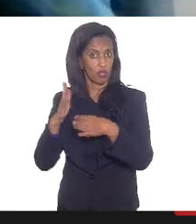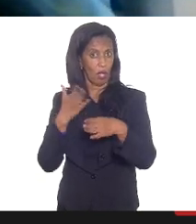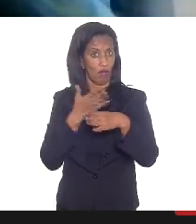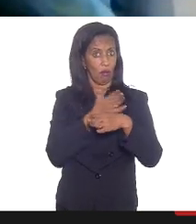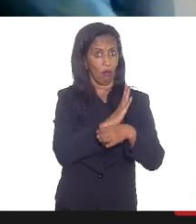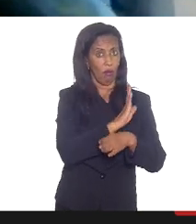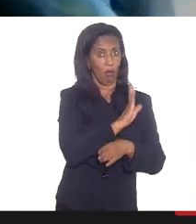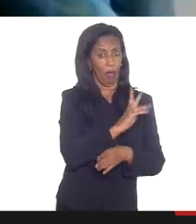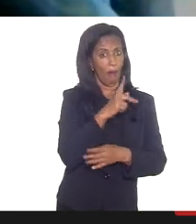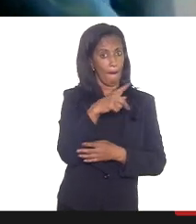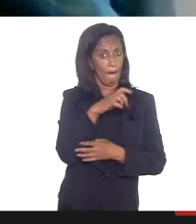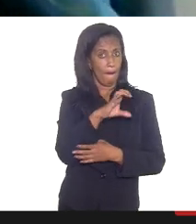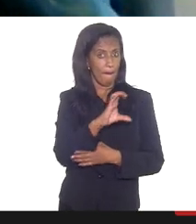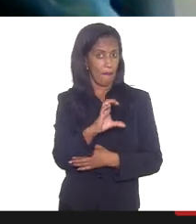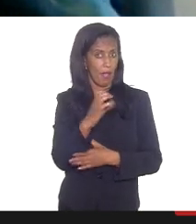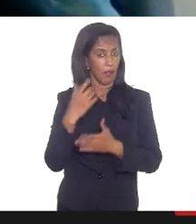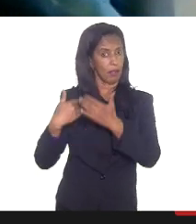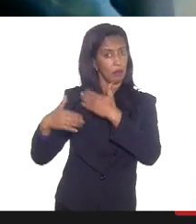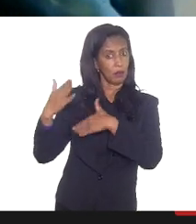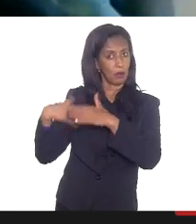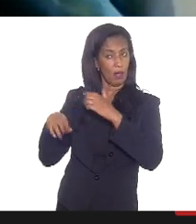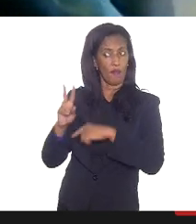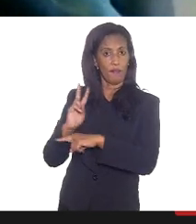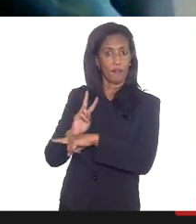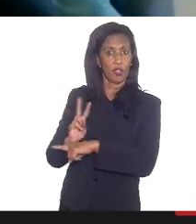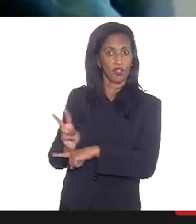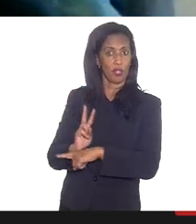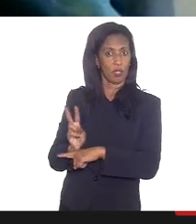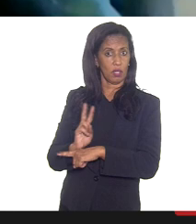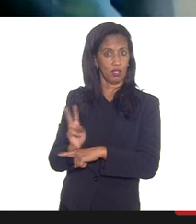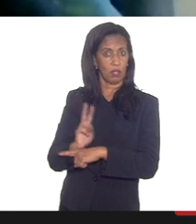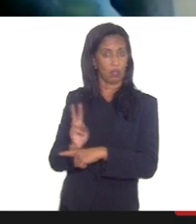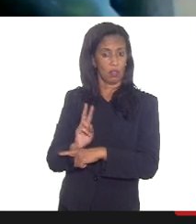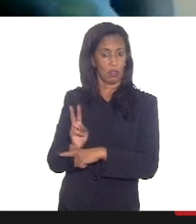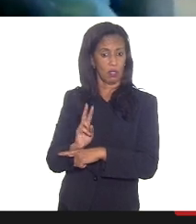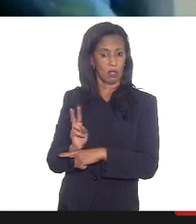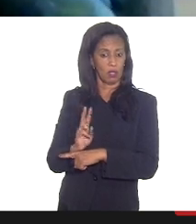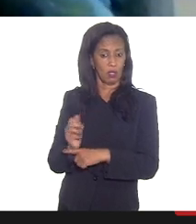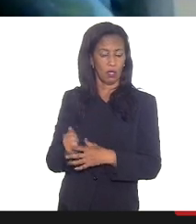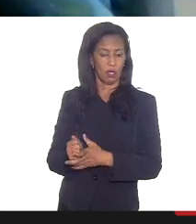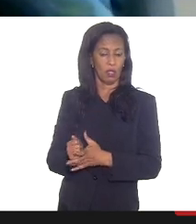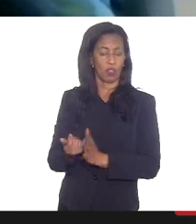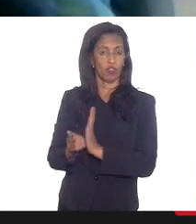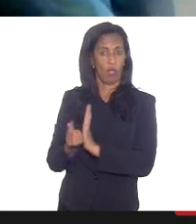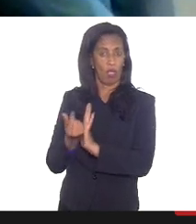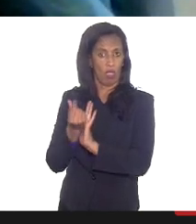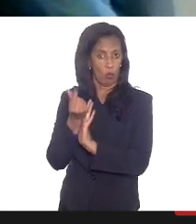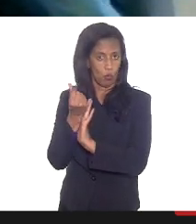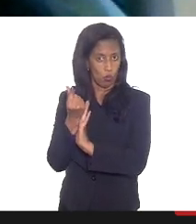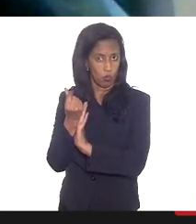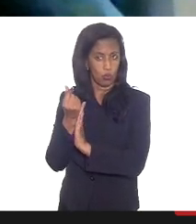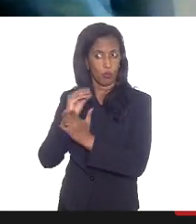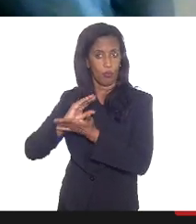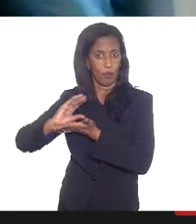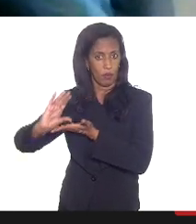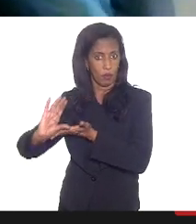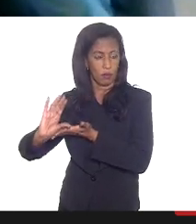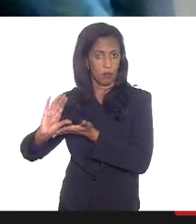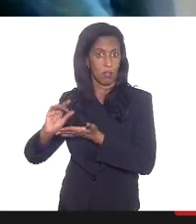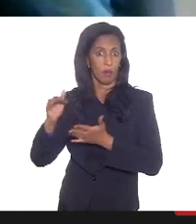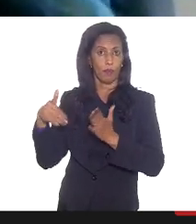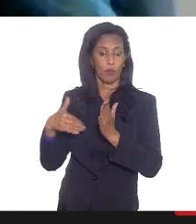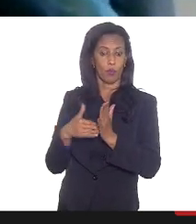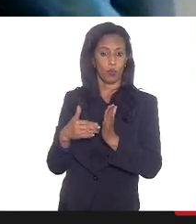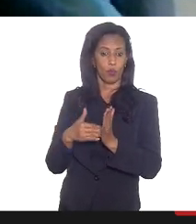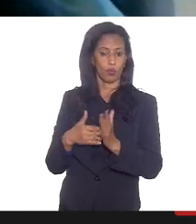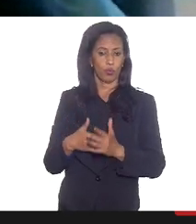É, a PEC anterior fala de fiscalização ligada à aplicação de recursos financeiros. E, por último, presidente,